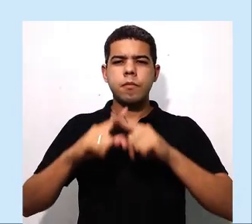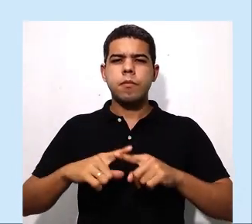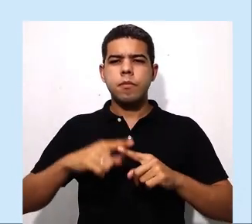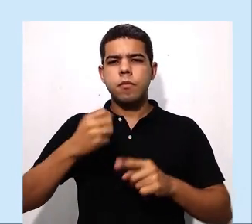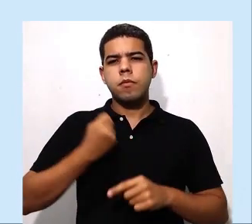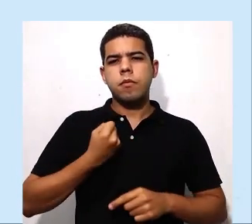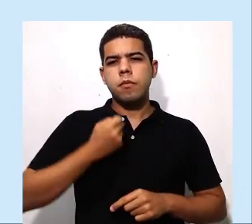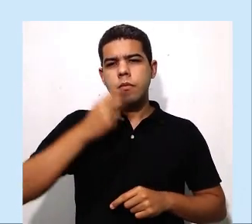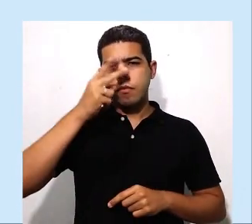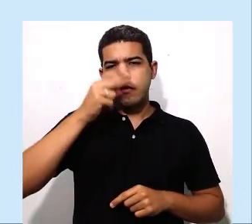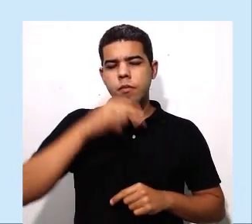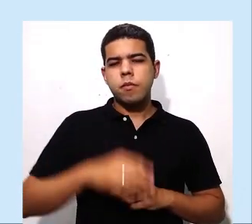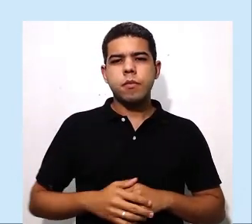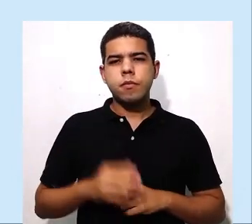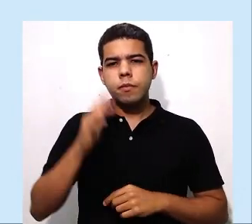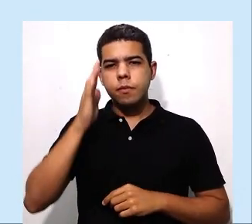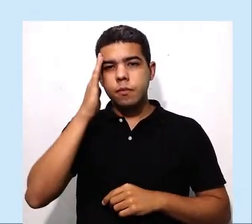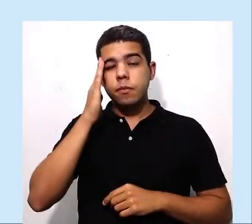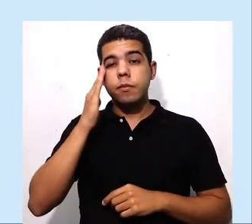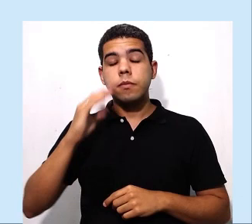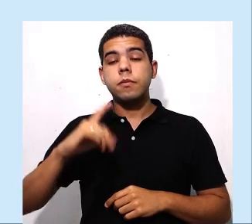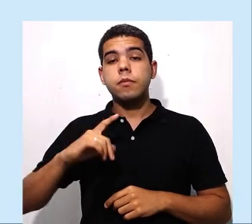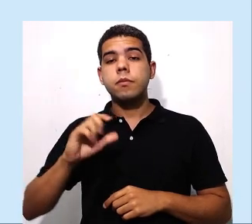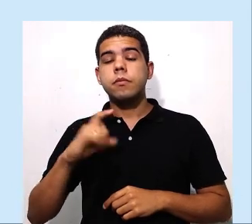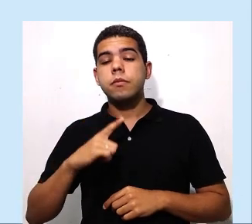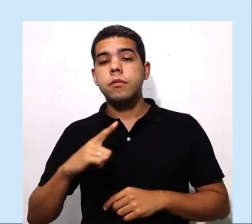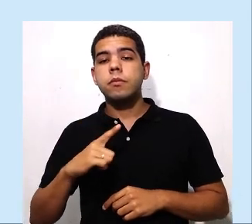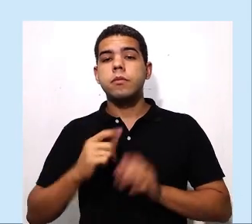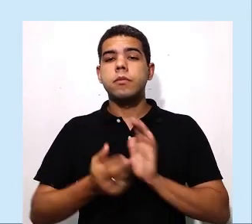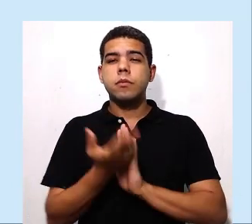figura e eu quero reduzir, então